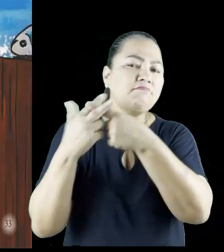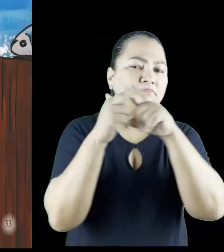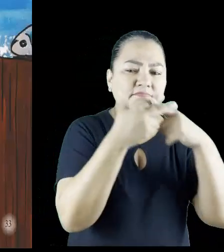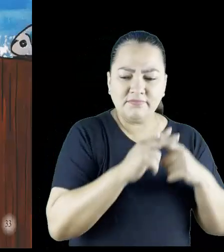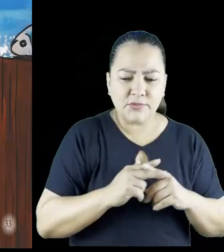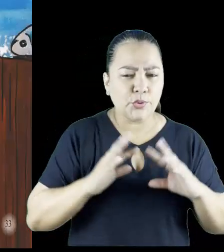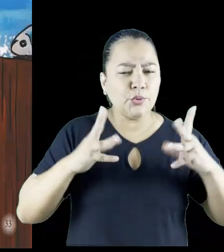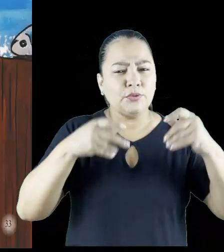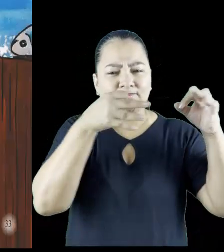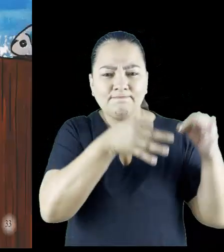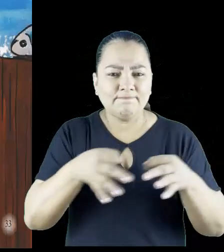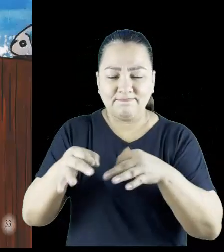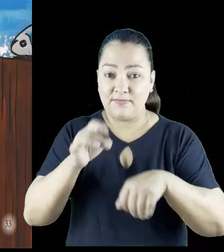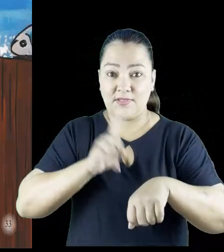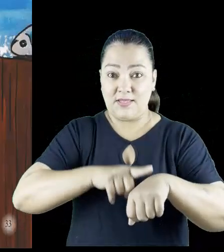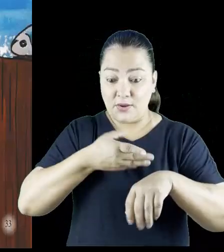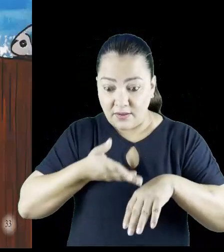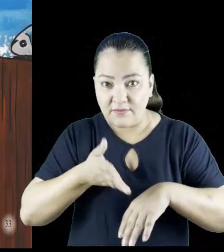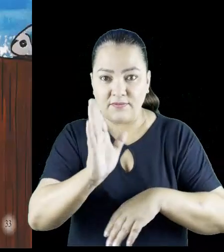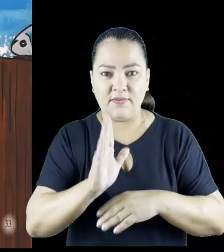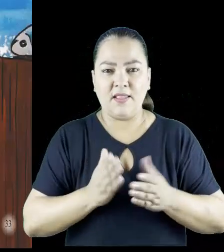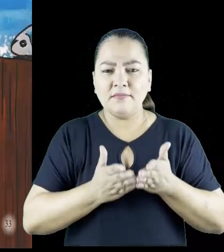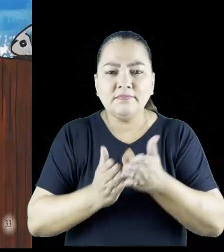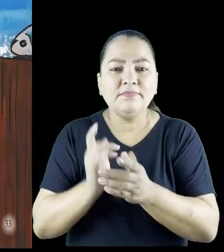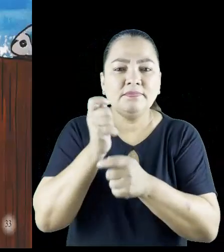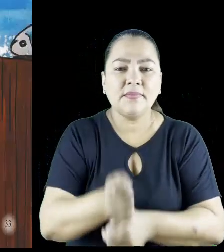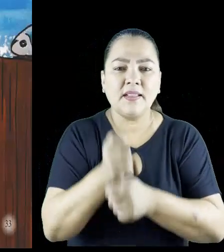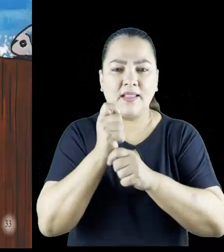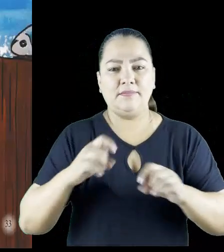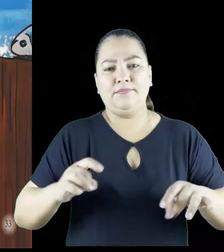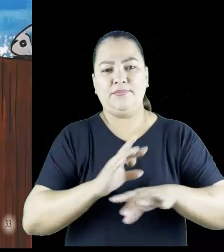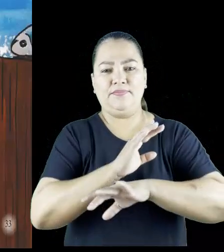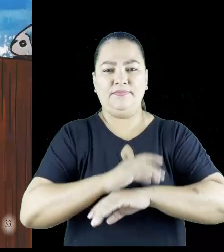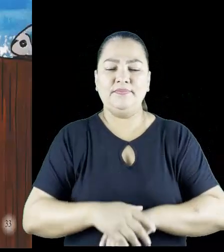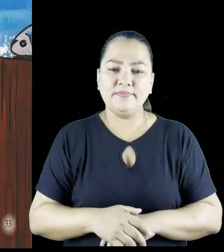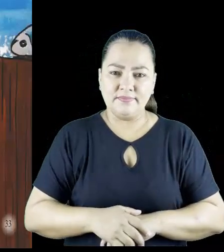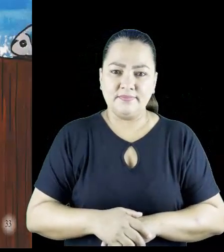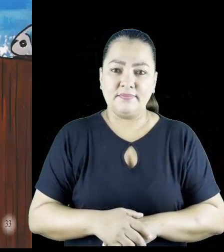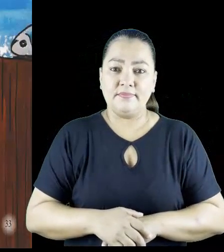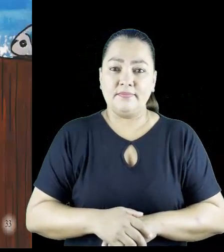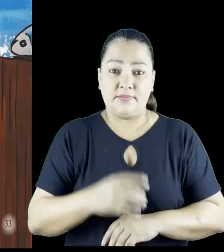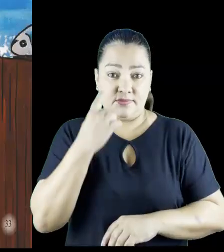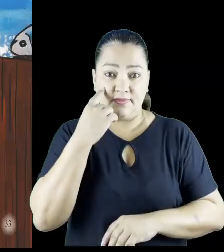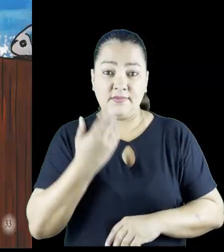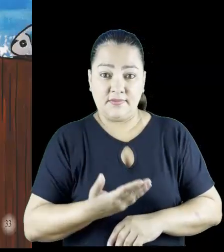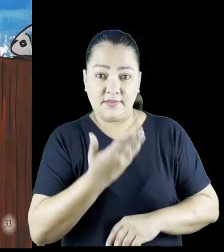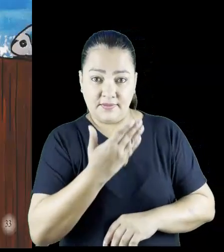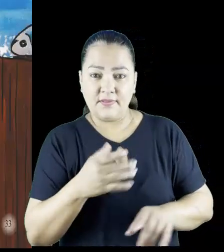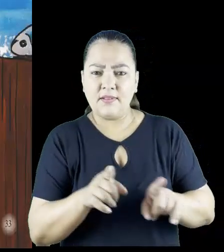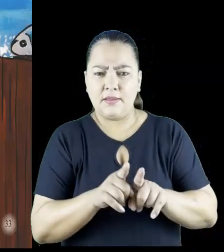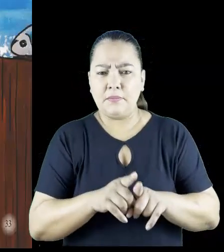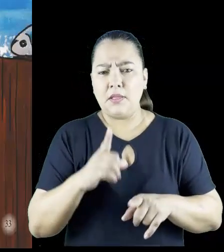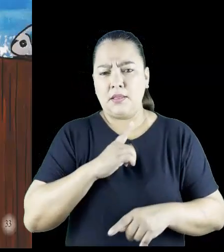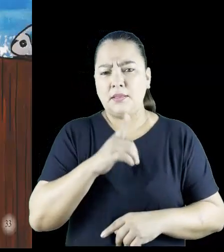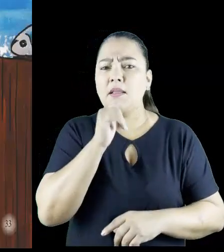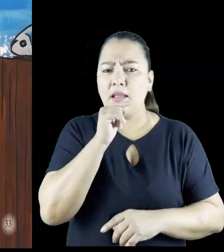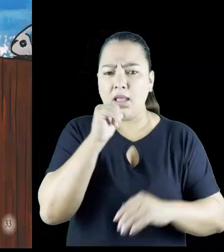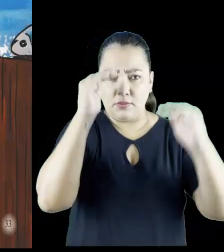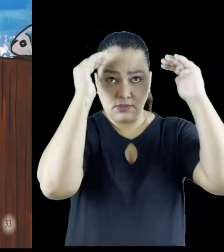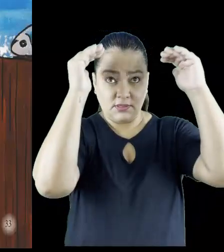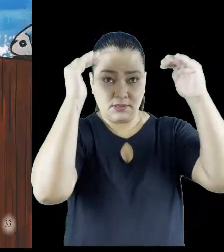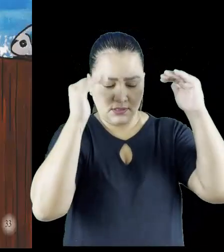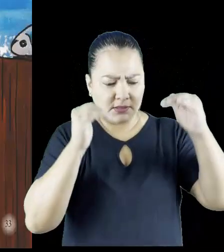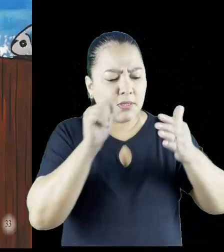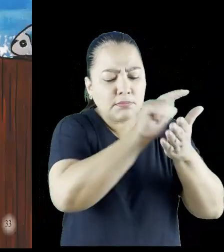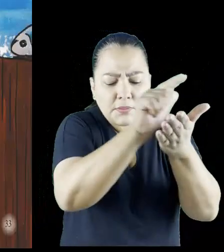Arrumar, fazer as redes e deixar tudo em dia para a hora que for pescar, estar tudo em ordem. Nessa parte de cima do rancho eu tenho água e